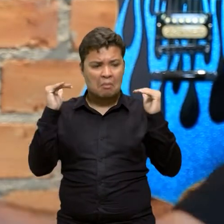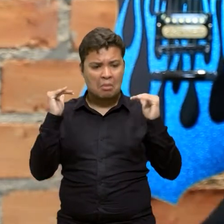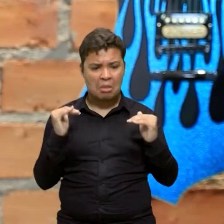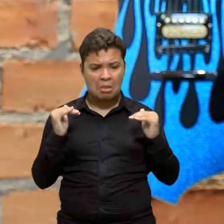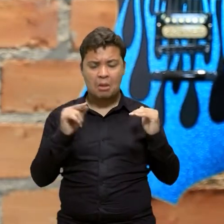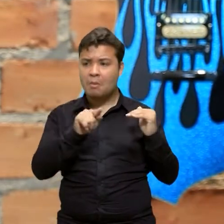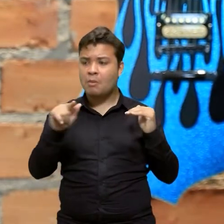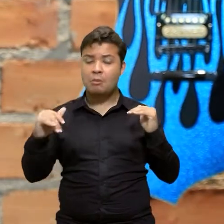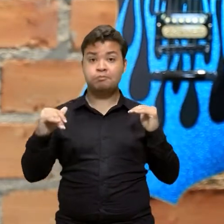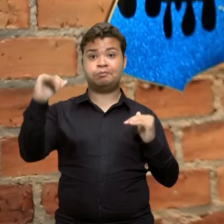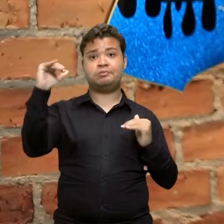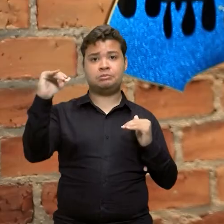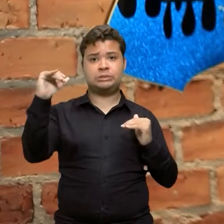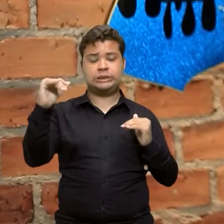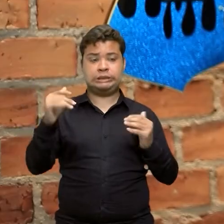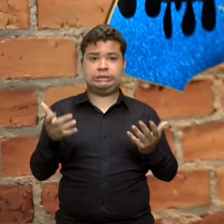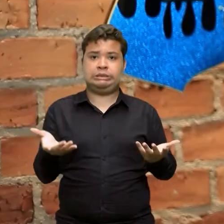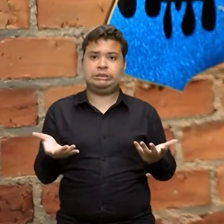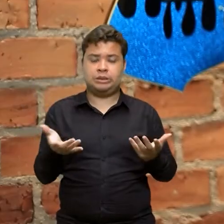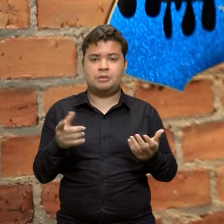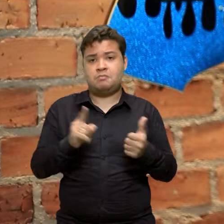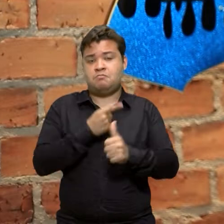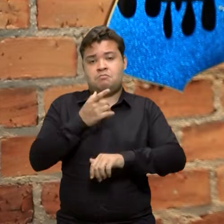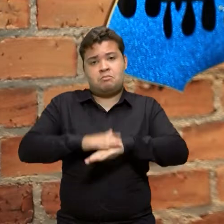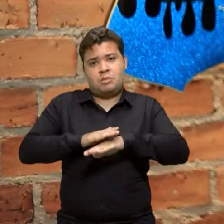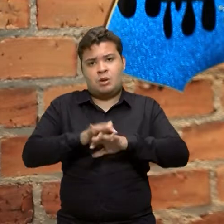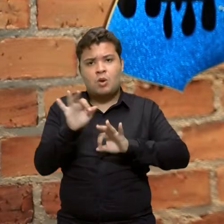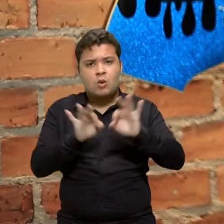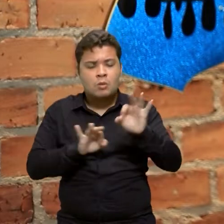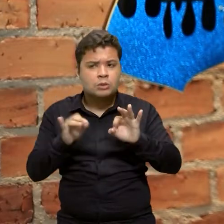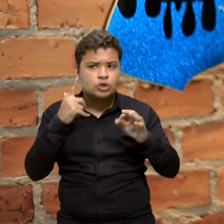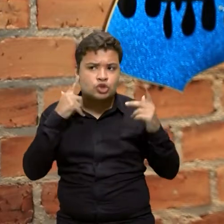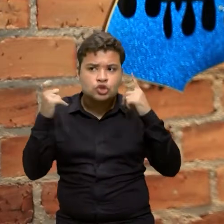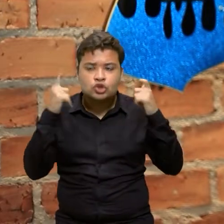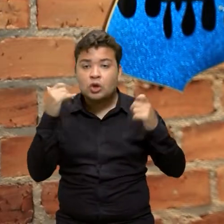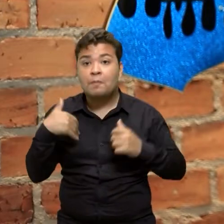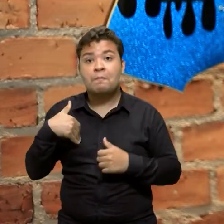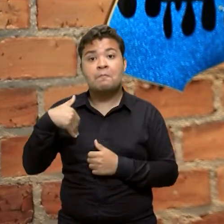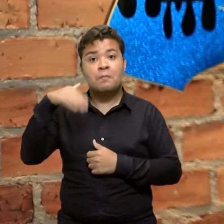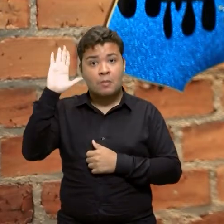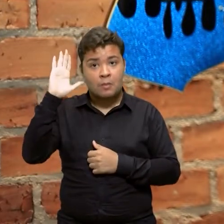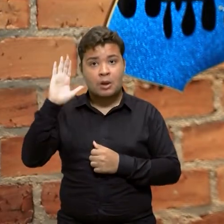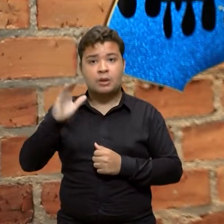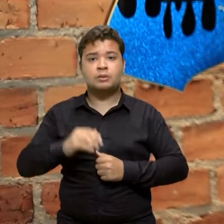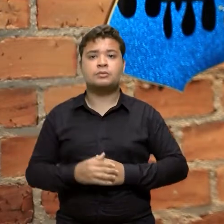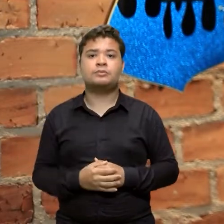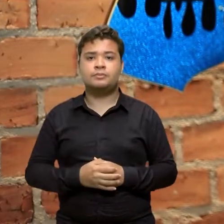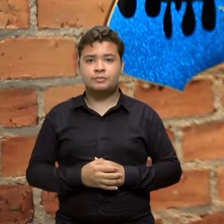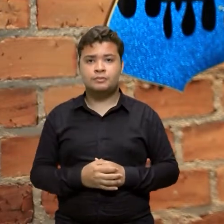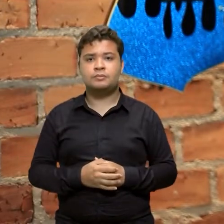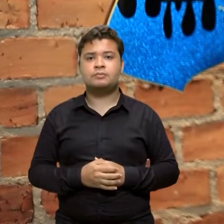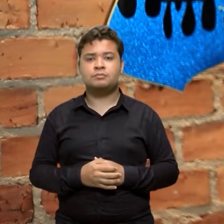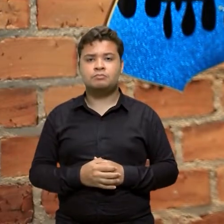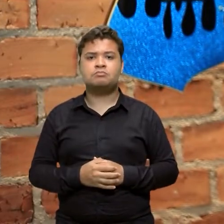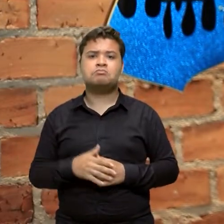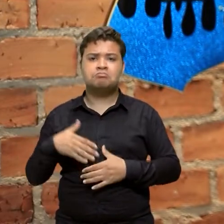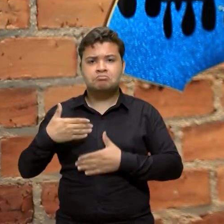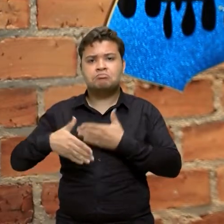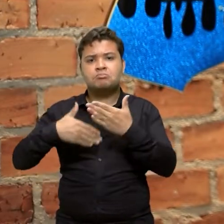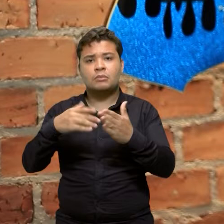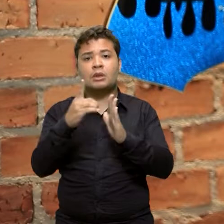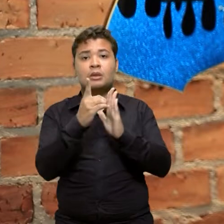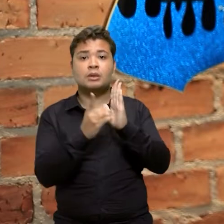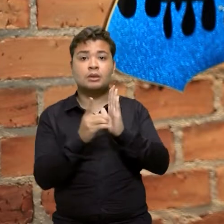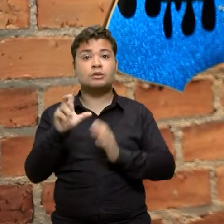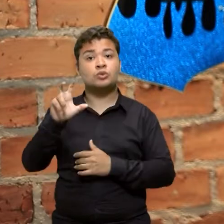aquém desses instrumentos. Então, o primeiro passo foi amplificar. Então, era um violão com captador. Depois, acho